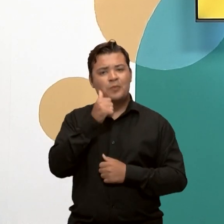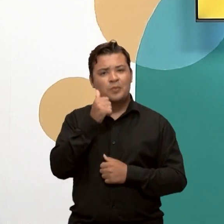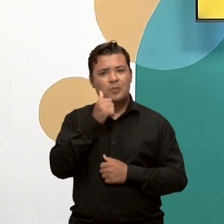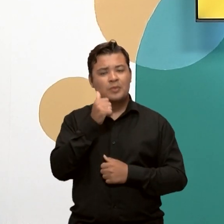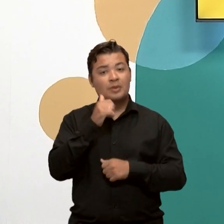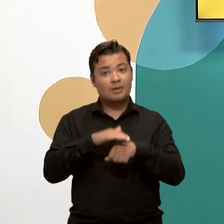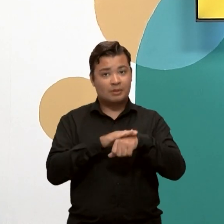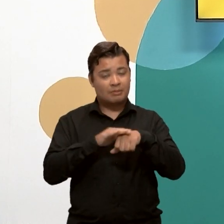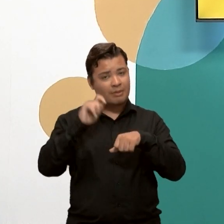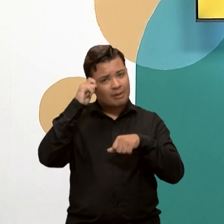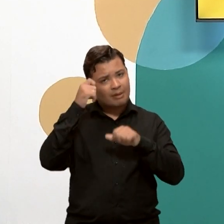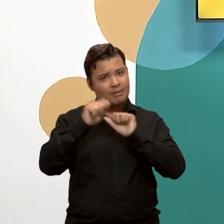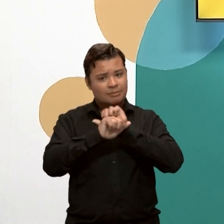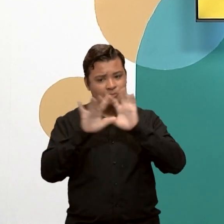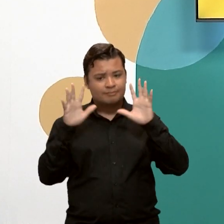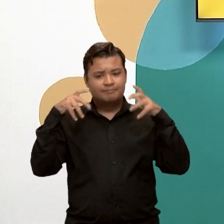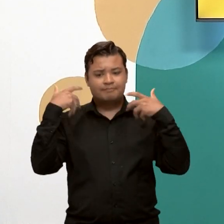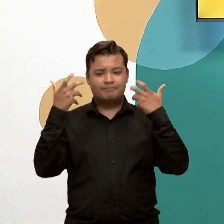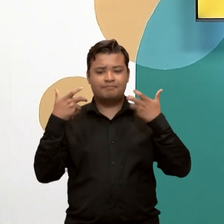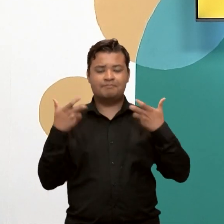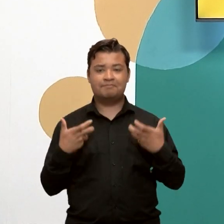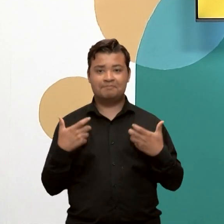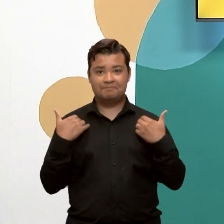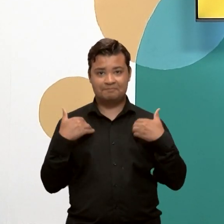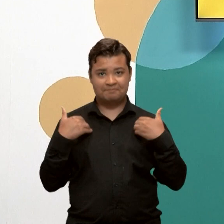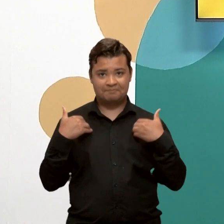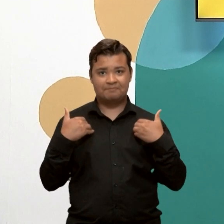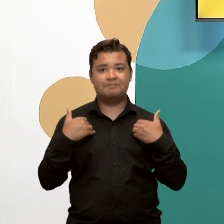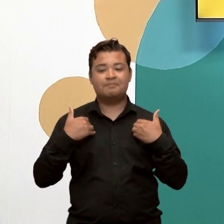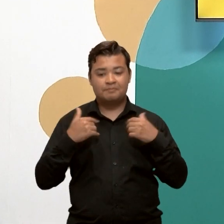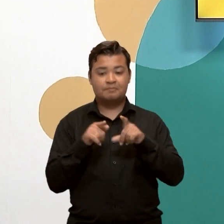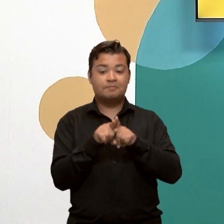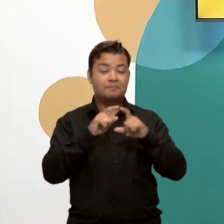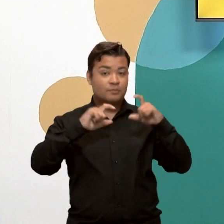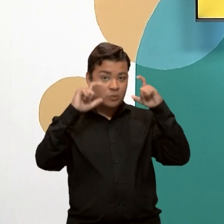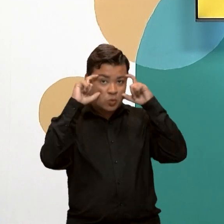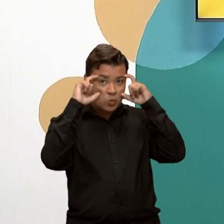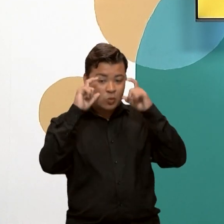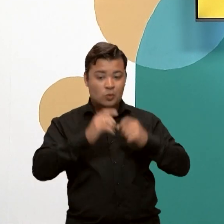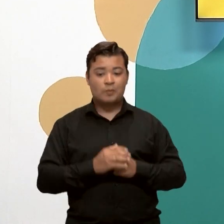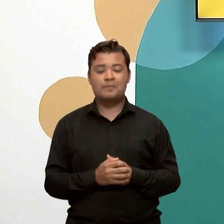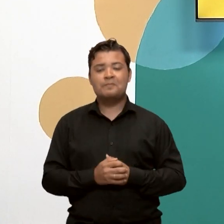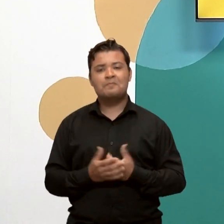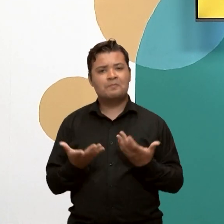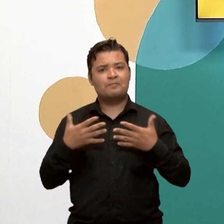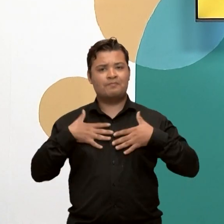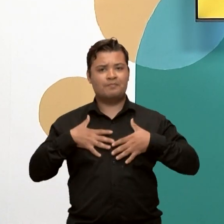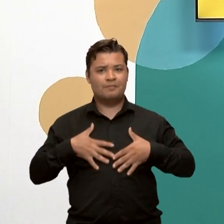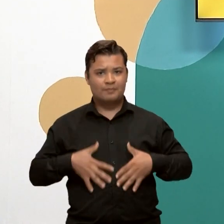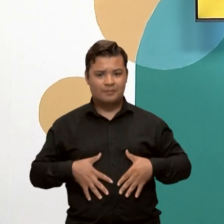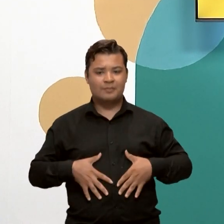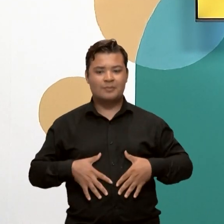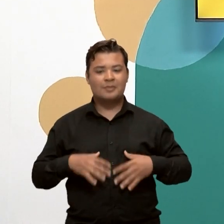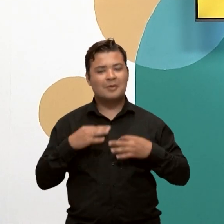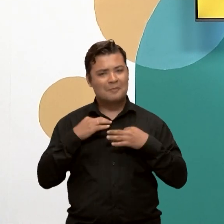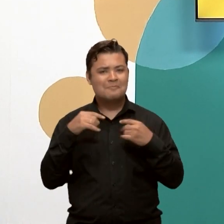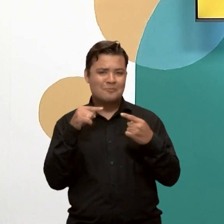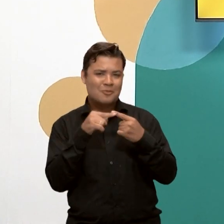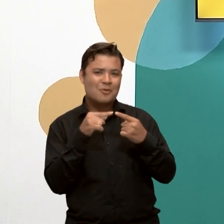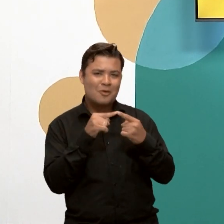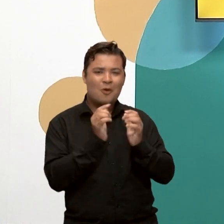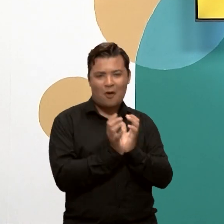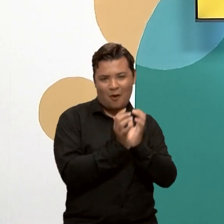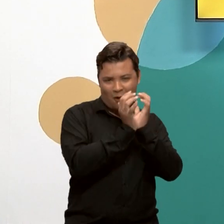clara, tenho cabelos pretos, cacheados de tamanho médio e uso óculos. E estou vestindo hoje uma roupa temática aí da Copa, uma